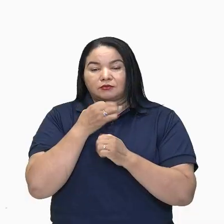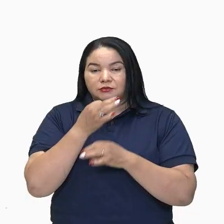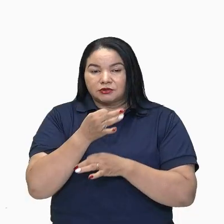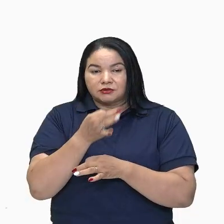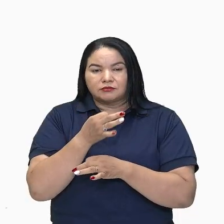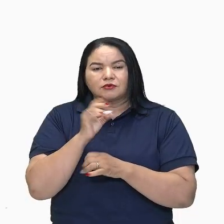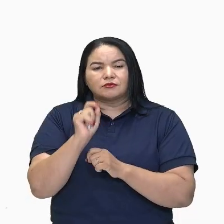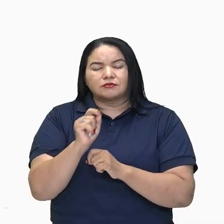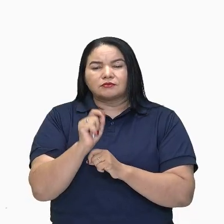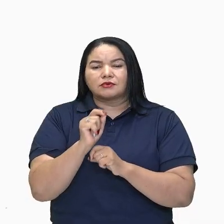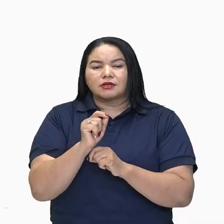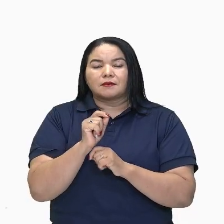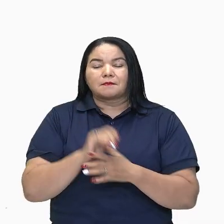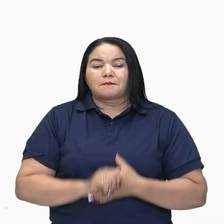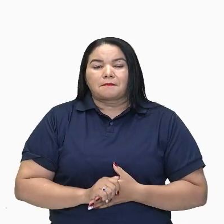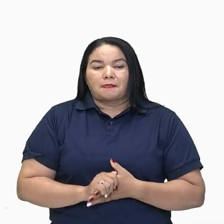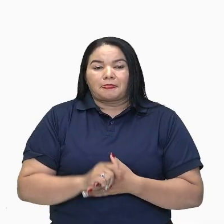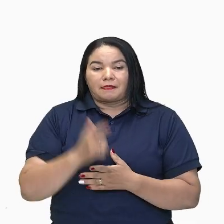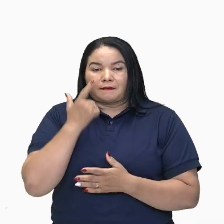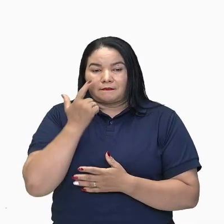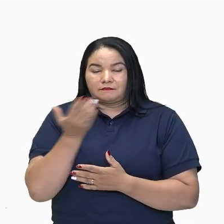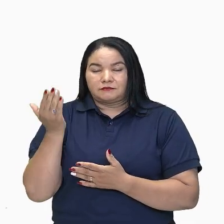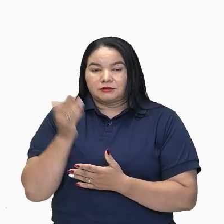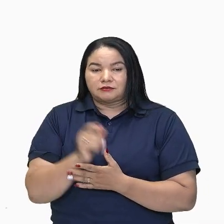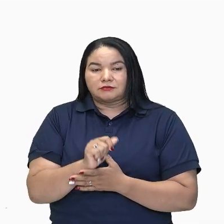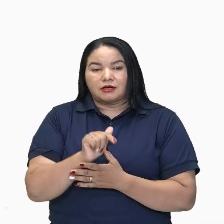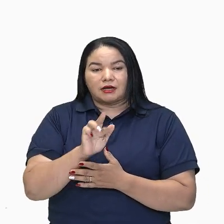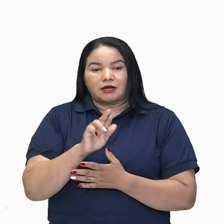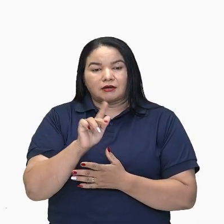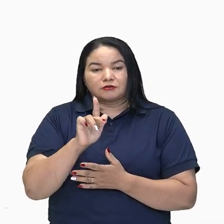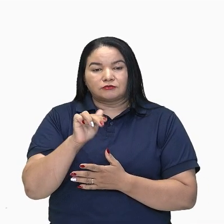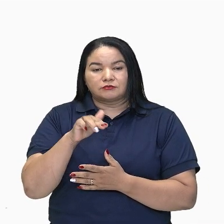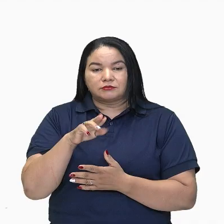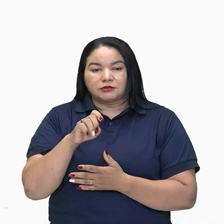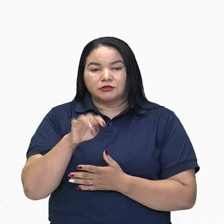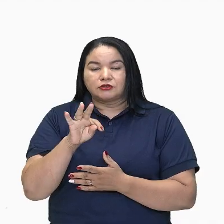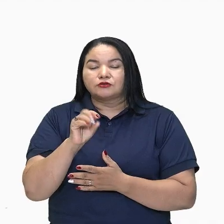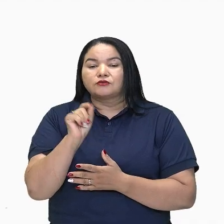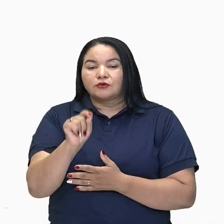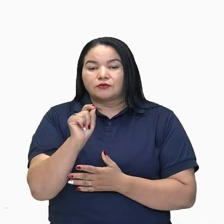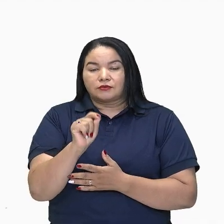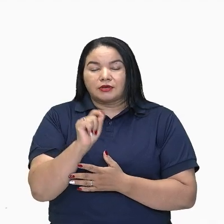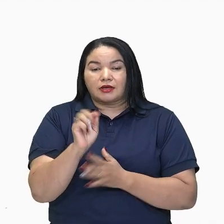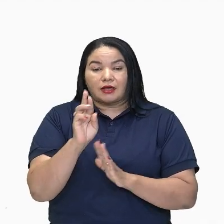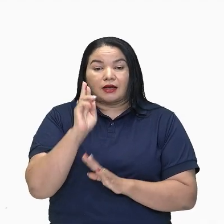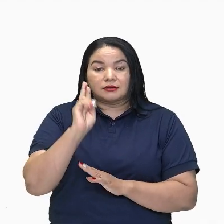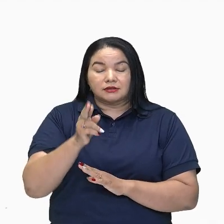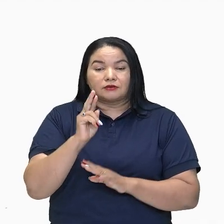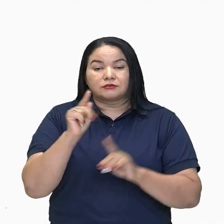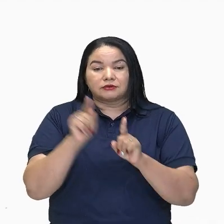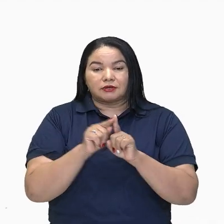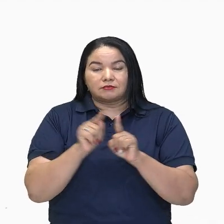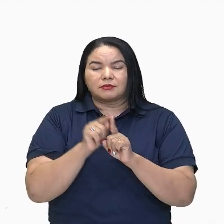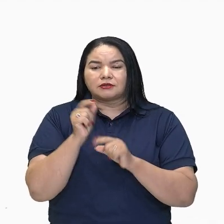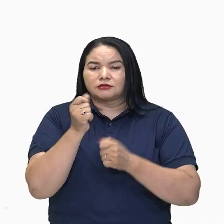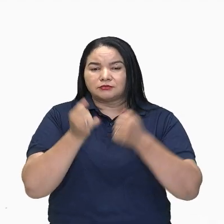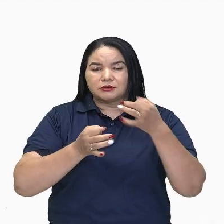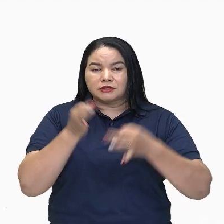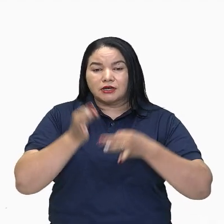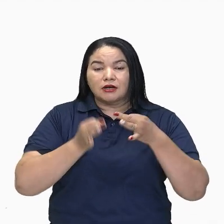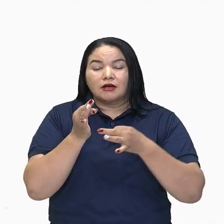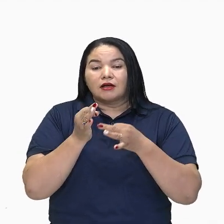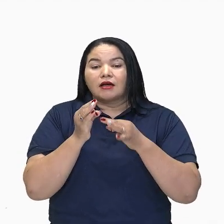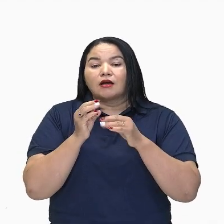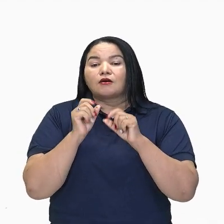argumento? Colocando aí para vocês, olha só. O argumento é a razão, a justificativa, o porquê de